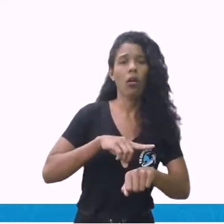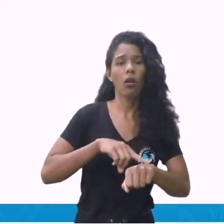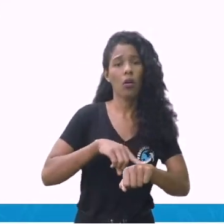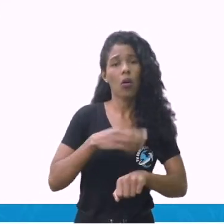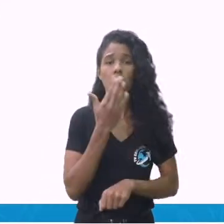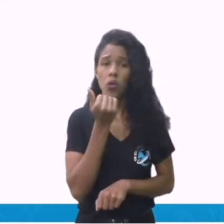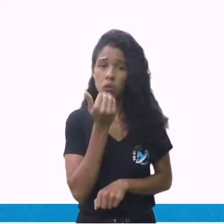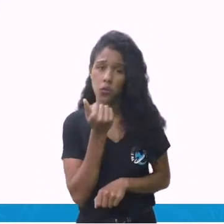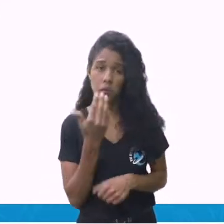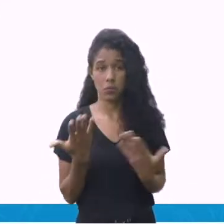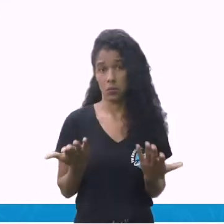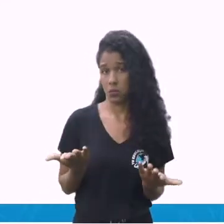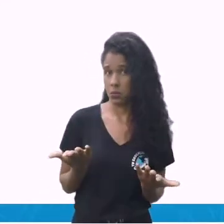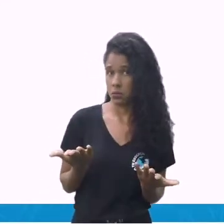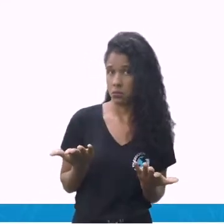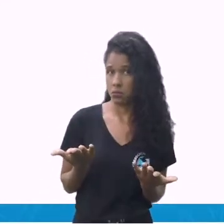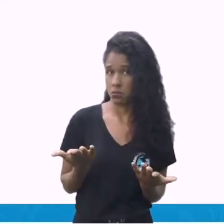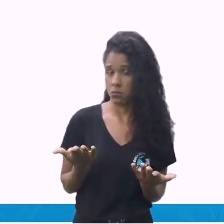daquela refeição?